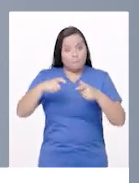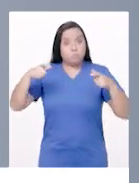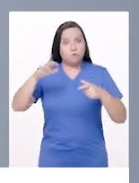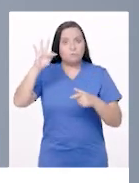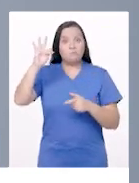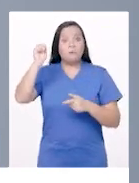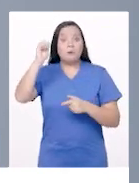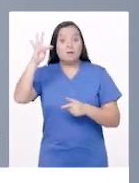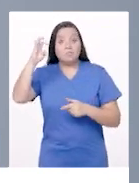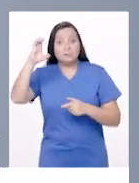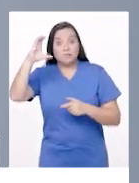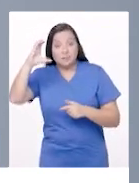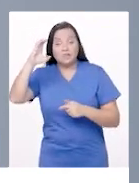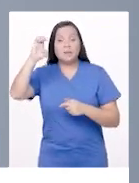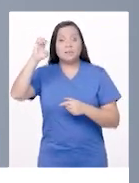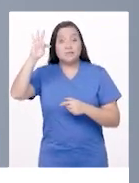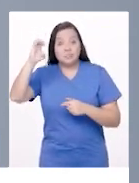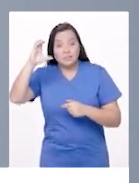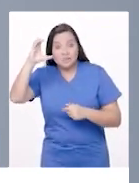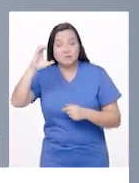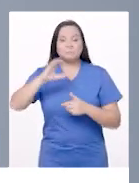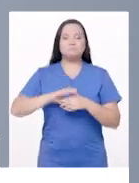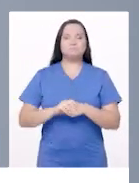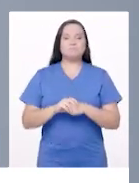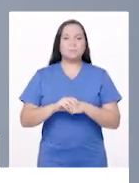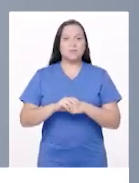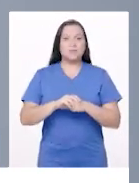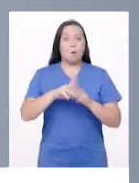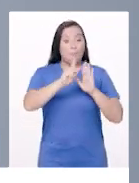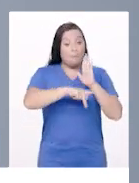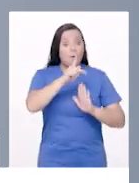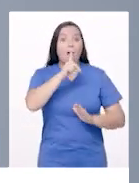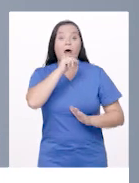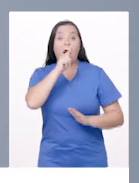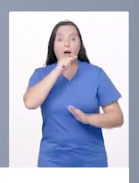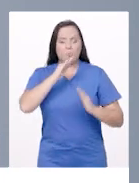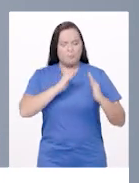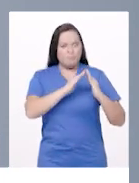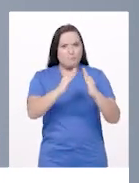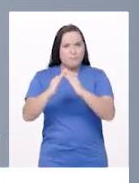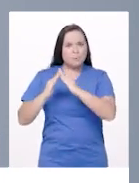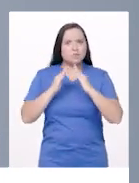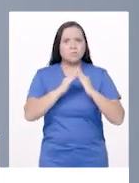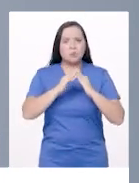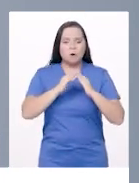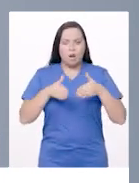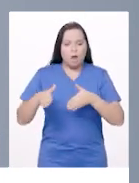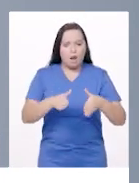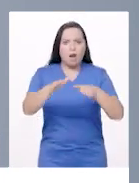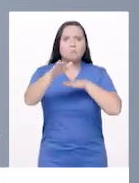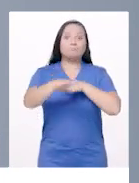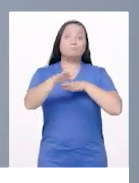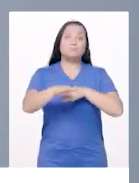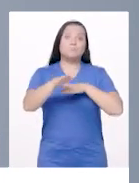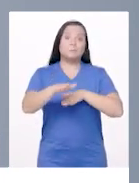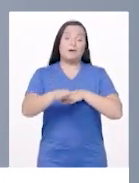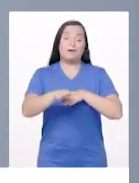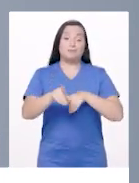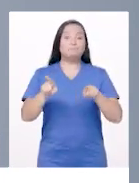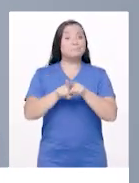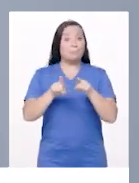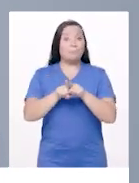pública, dos hospitais de grande porte, das FATECs, das ETECs, do saneamento, da habitação, das estradas e dos transportes,